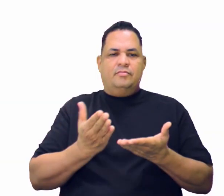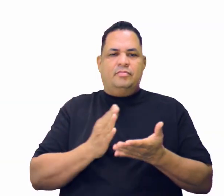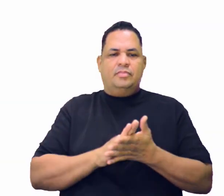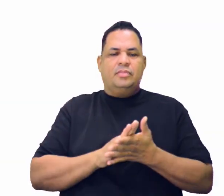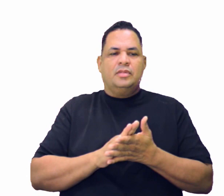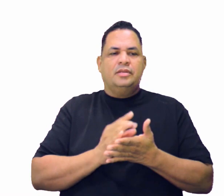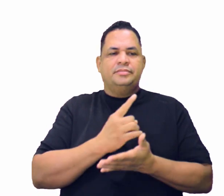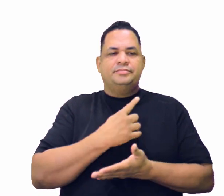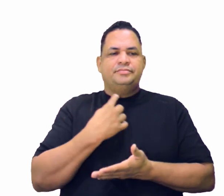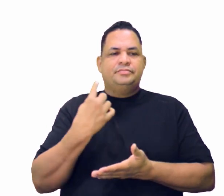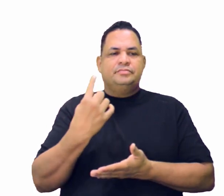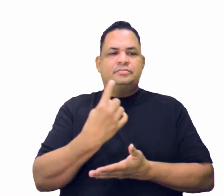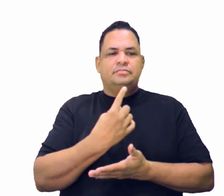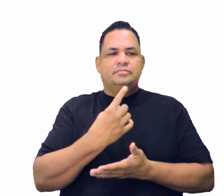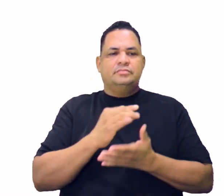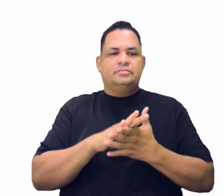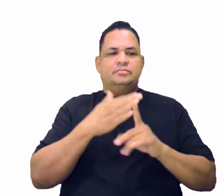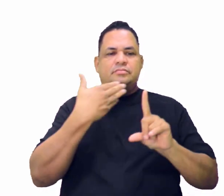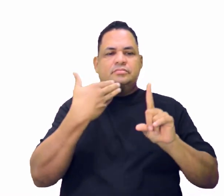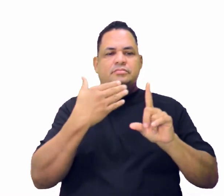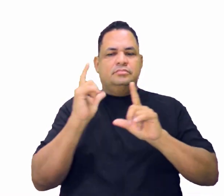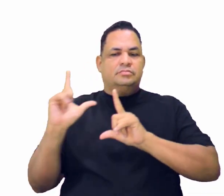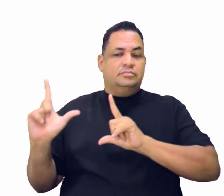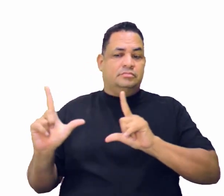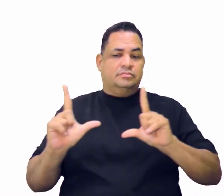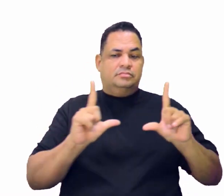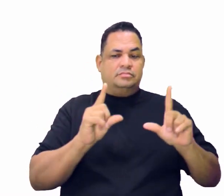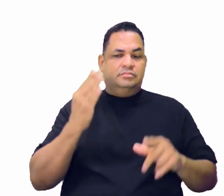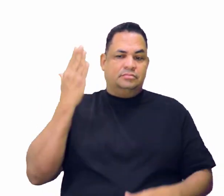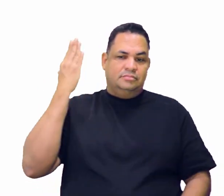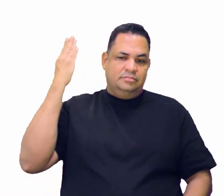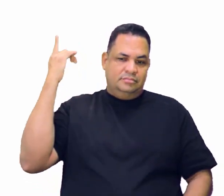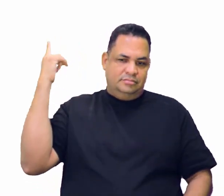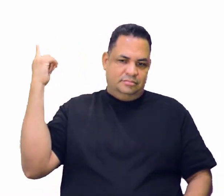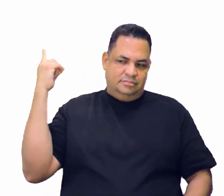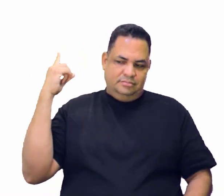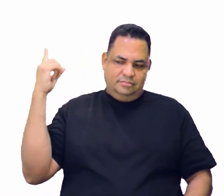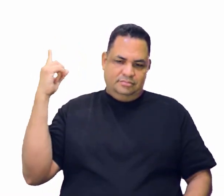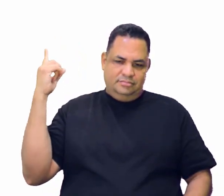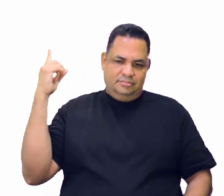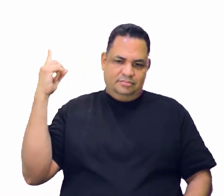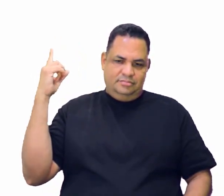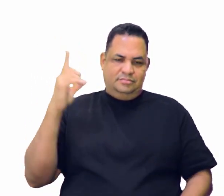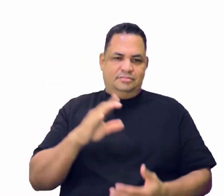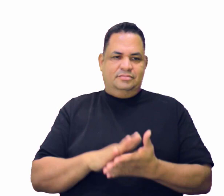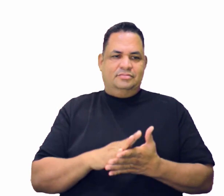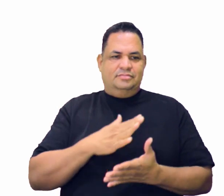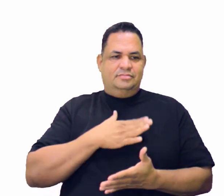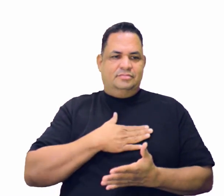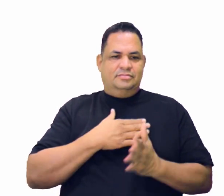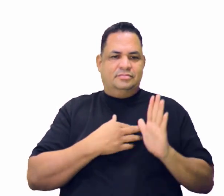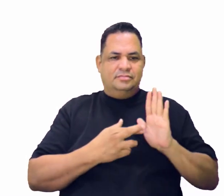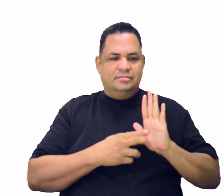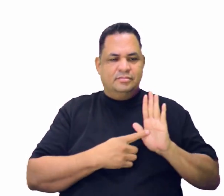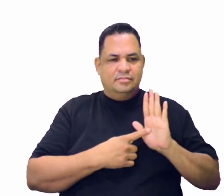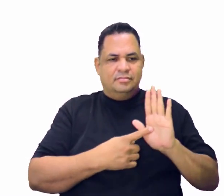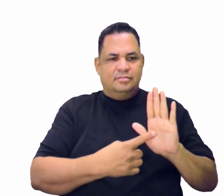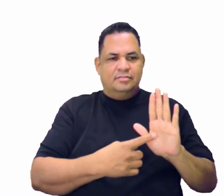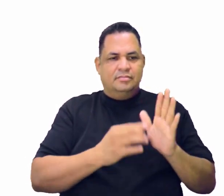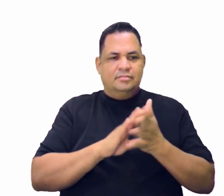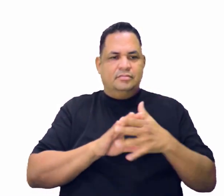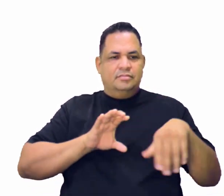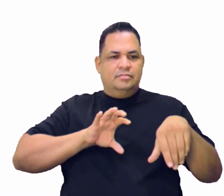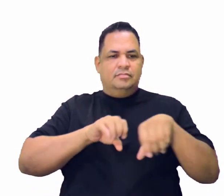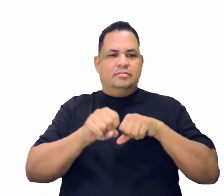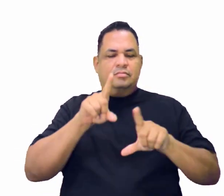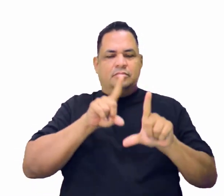a nossa tela, que é a pessoa, né? A minha apresentação, sou graduada